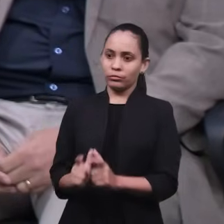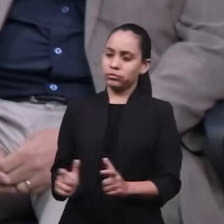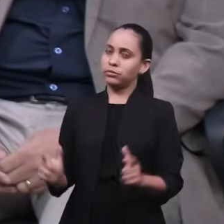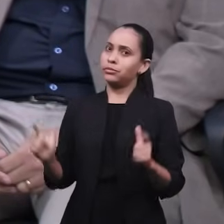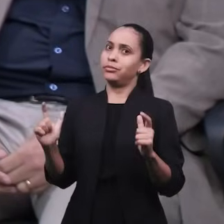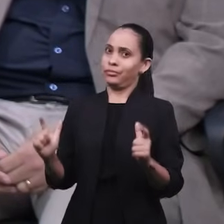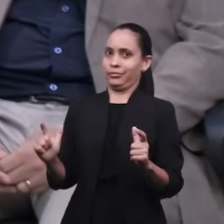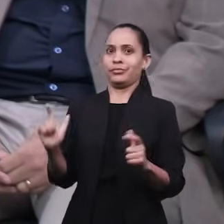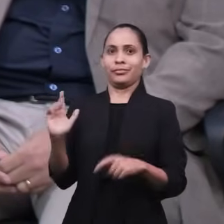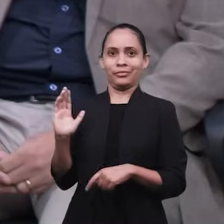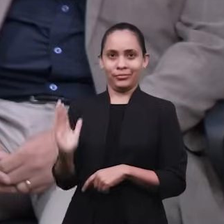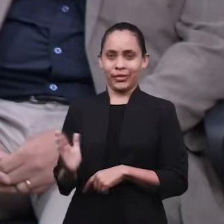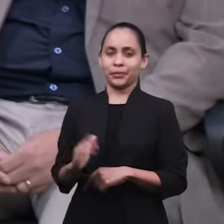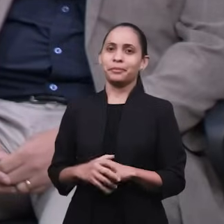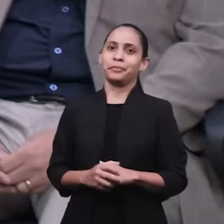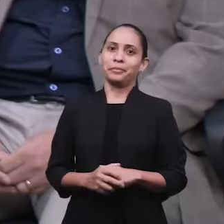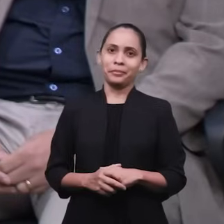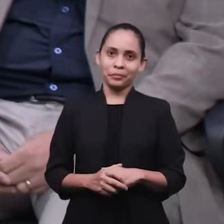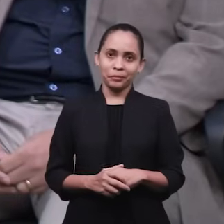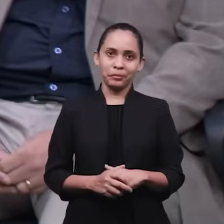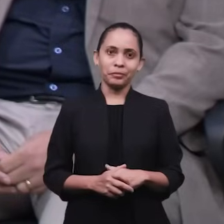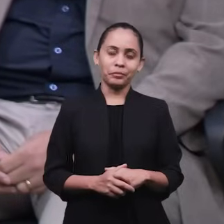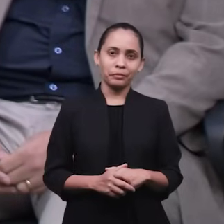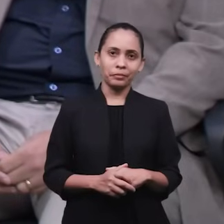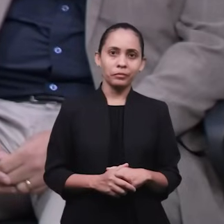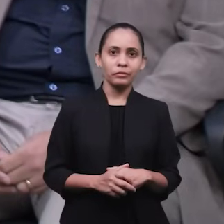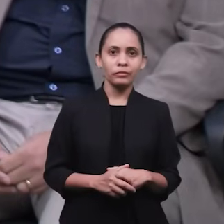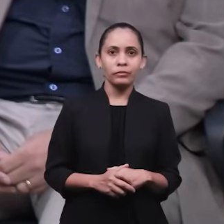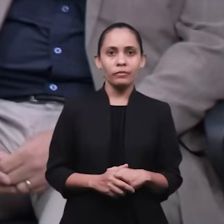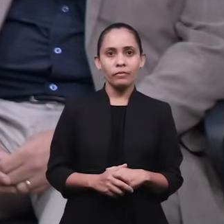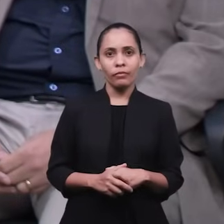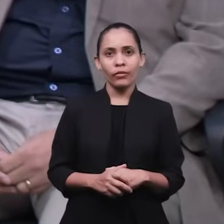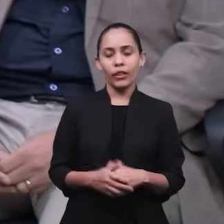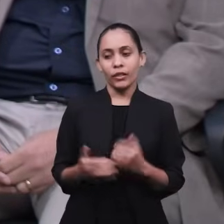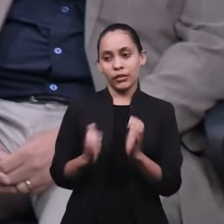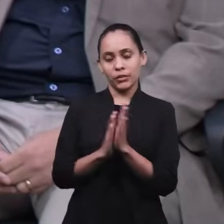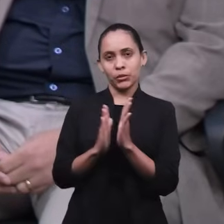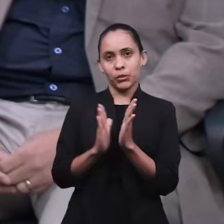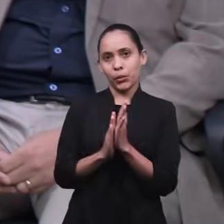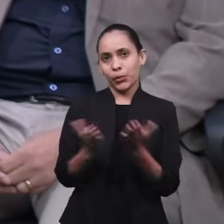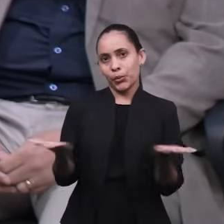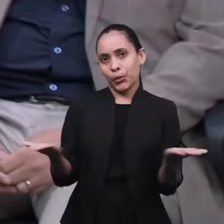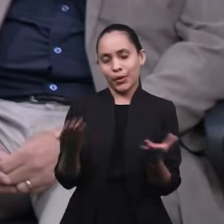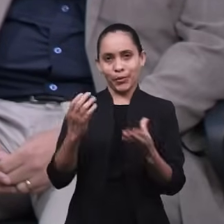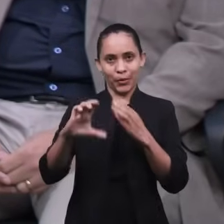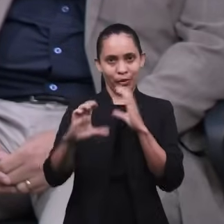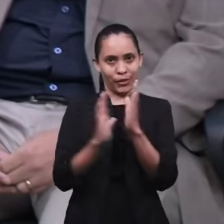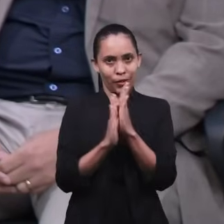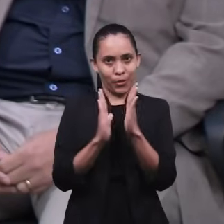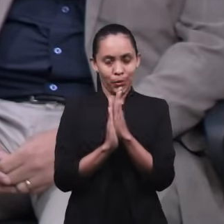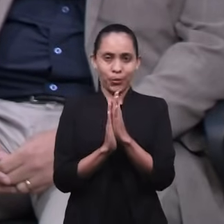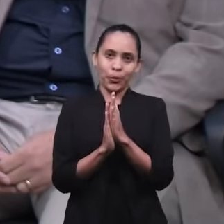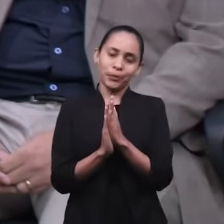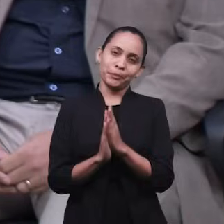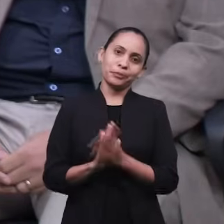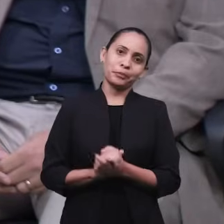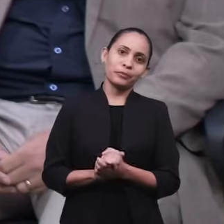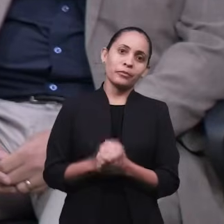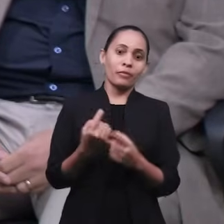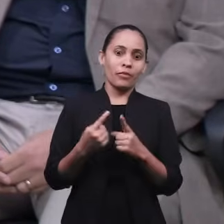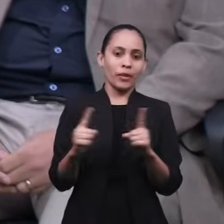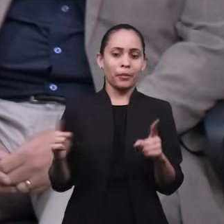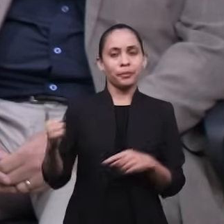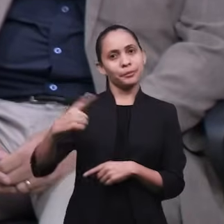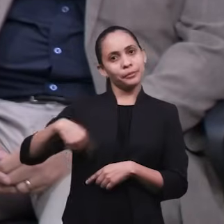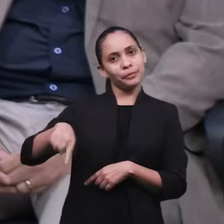grande já de gravação, e esse louvor nós vamos cantar aqui, mas os